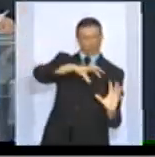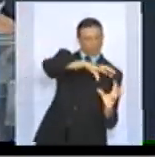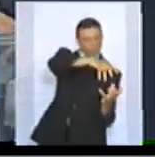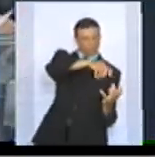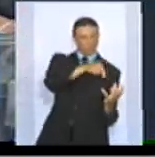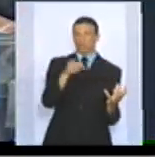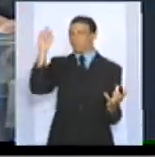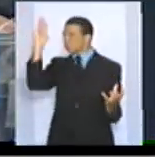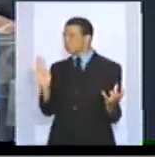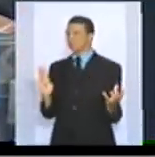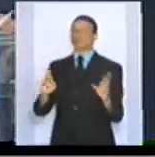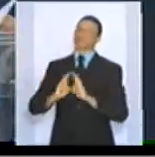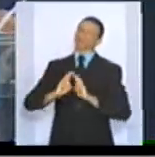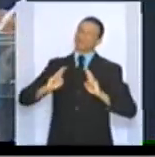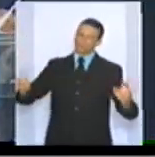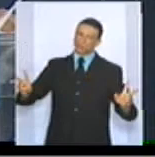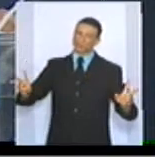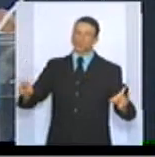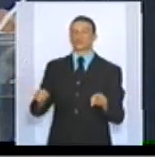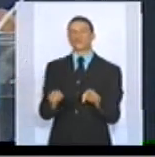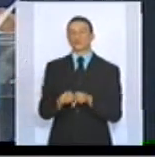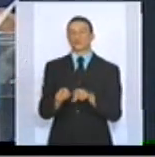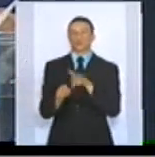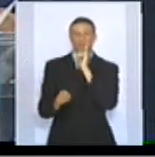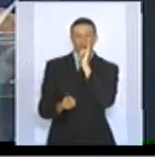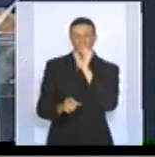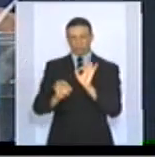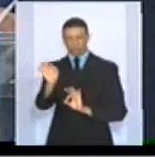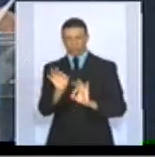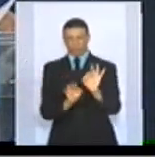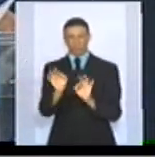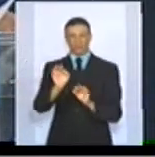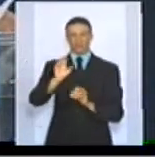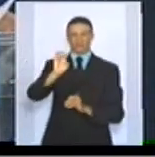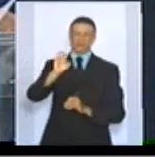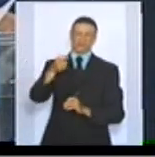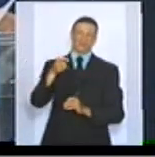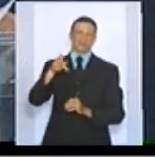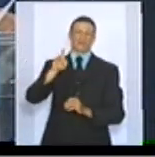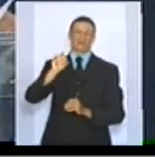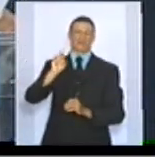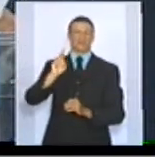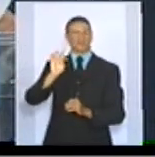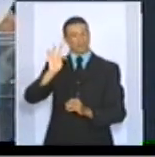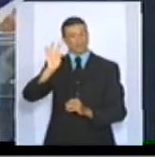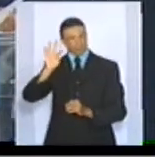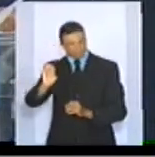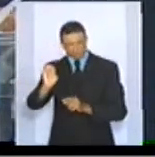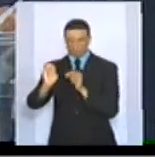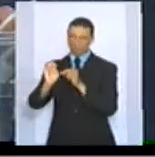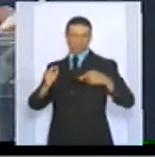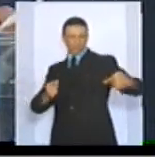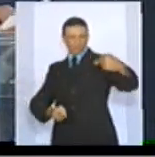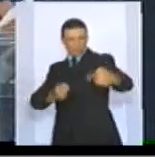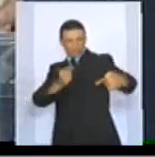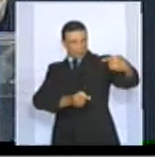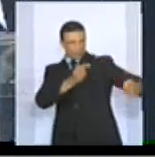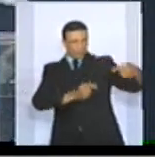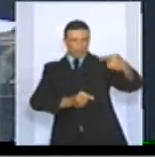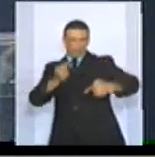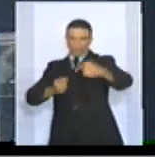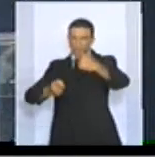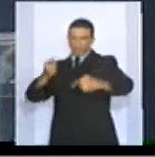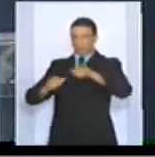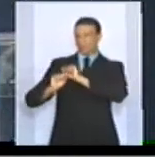caso brasileiro. Outros são instrumentos ex post, a regulação da concorrência para garantir pluralidade